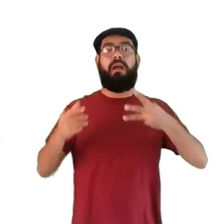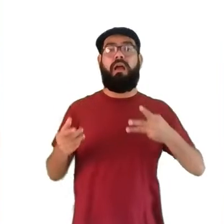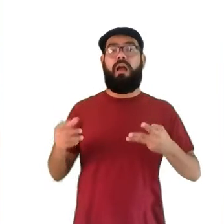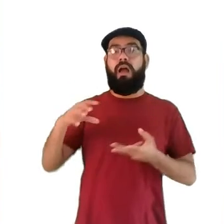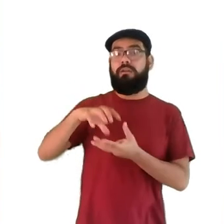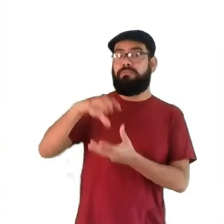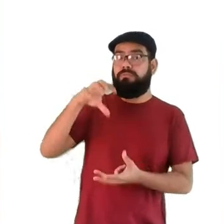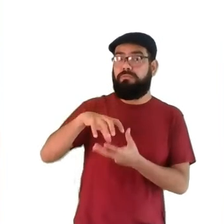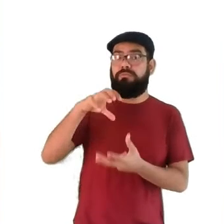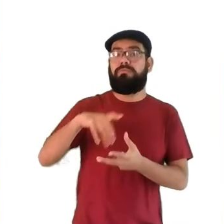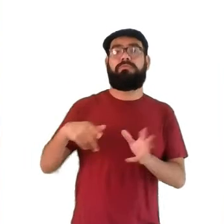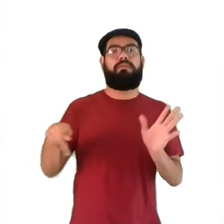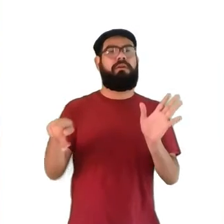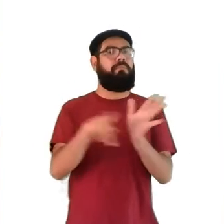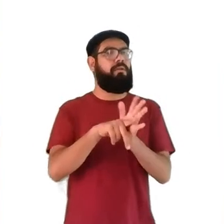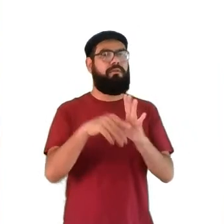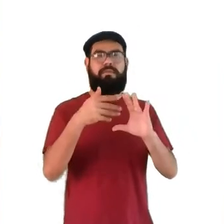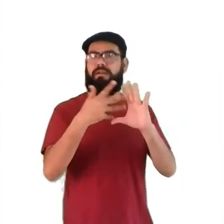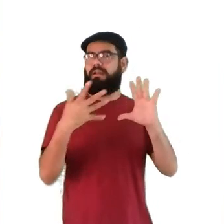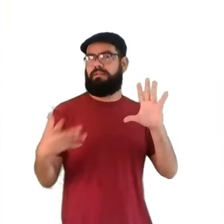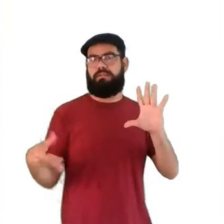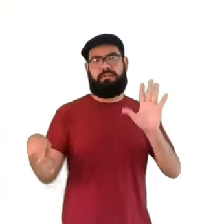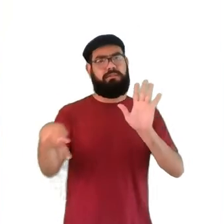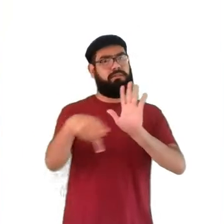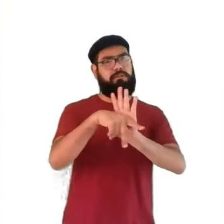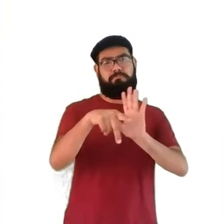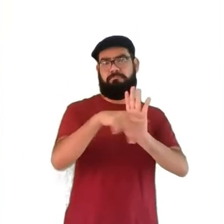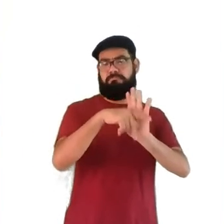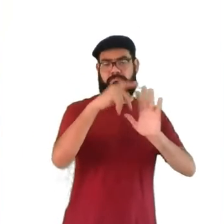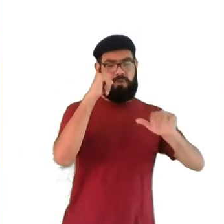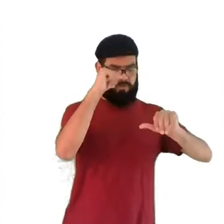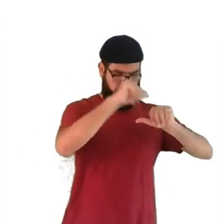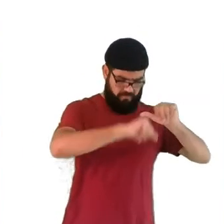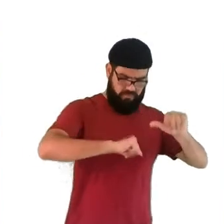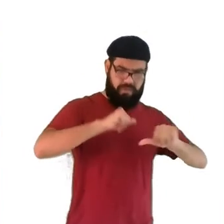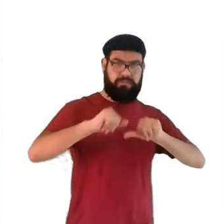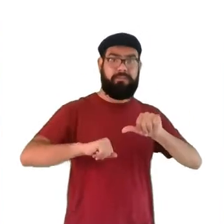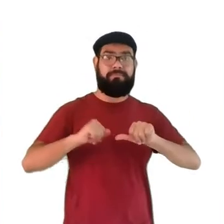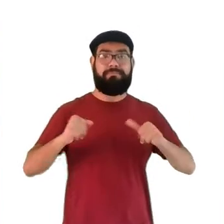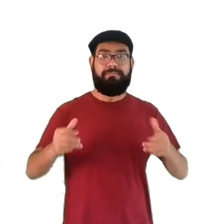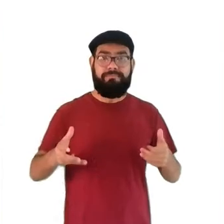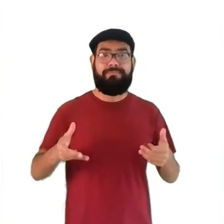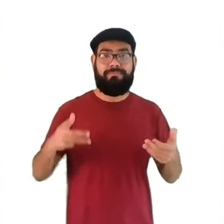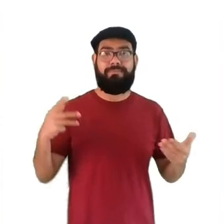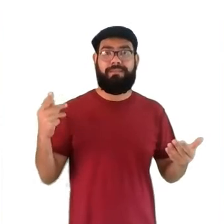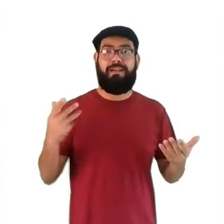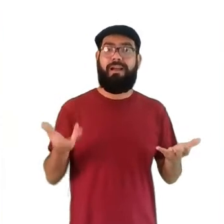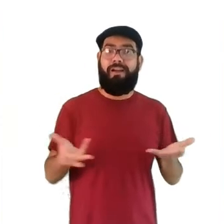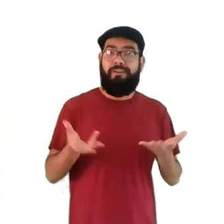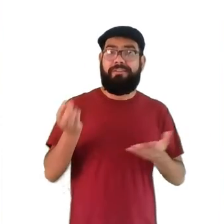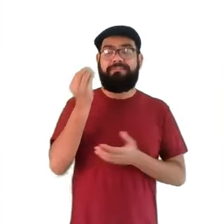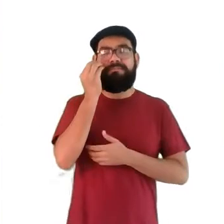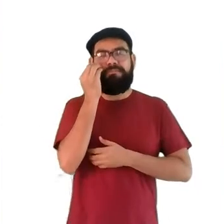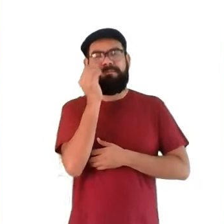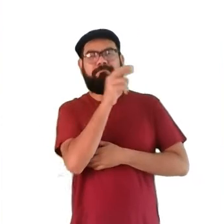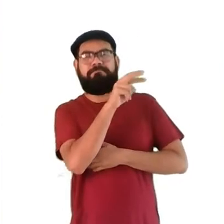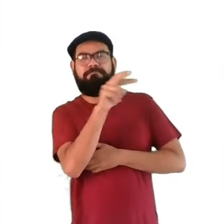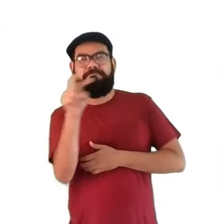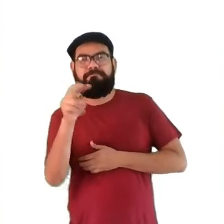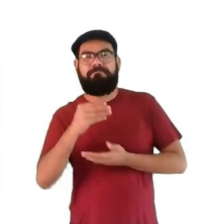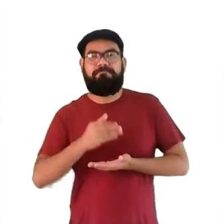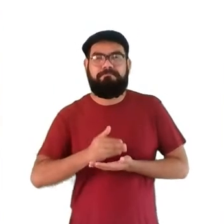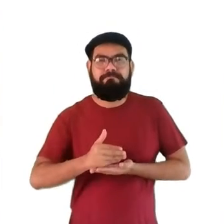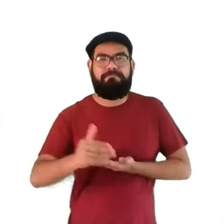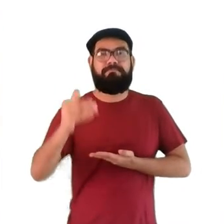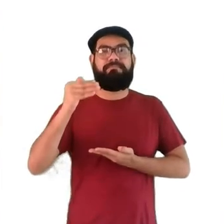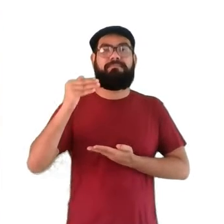próprias características, né, suas próprias mudanças. E é isso que nós iremos ver agora, iniciando pela